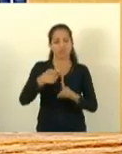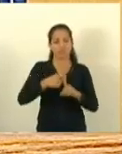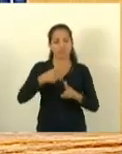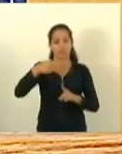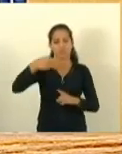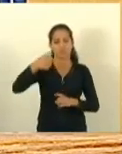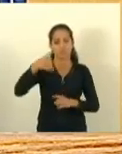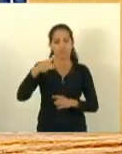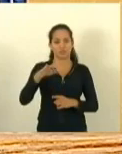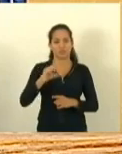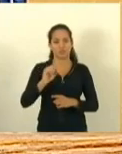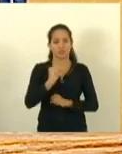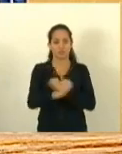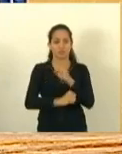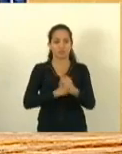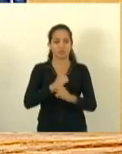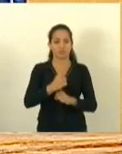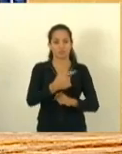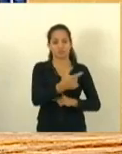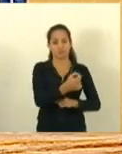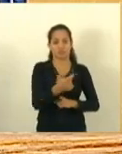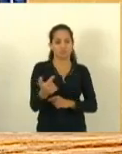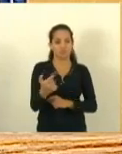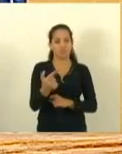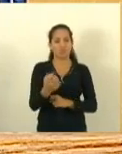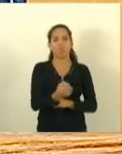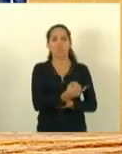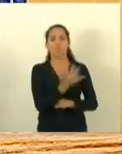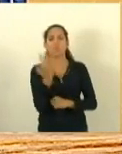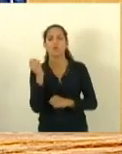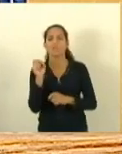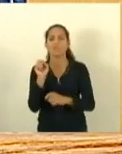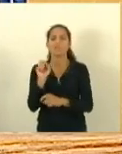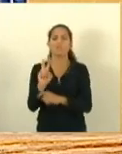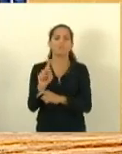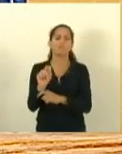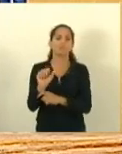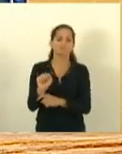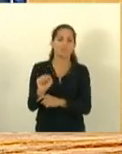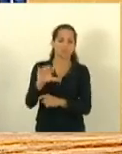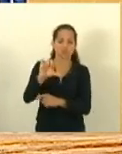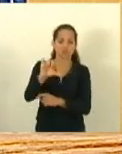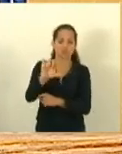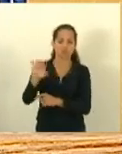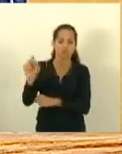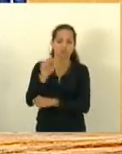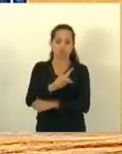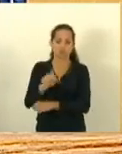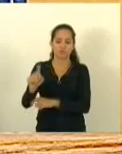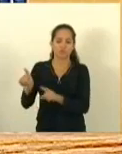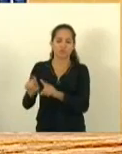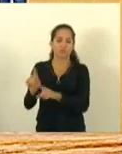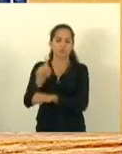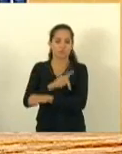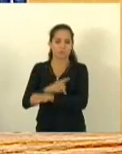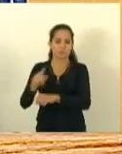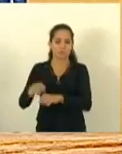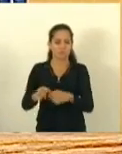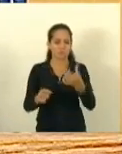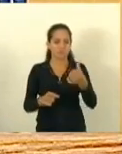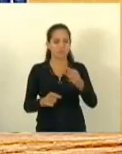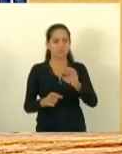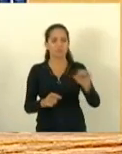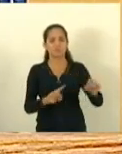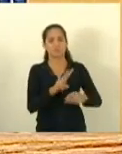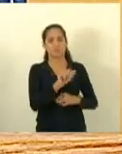2022 O concurso tinha 900 vagas para professor e pedagogo E 600 vagas